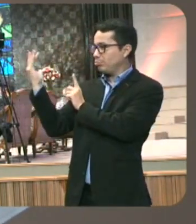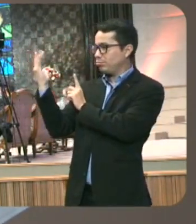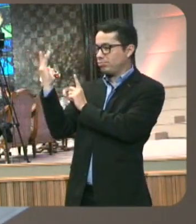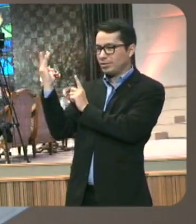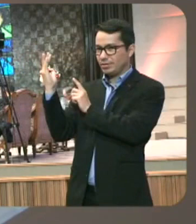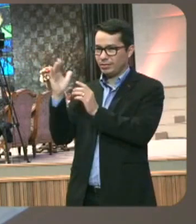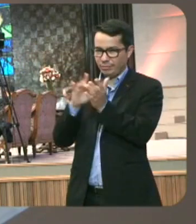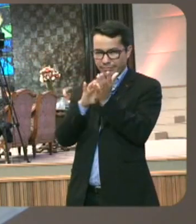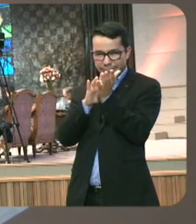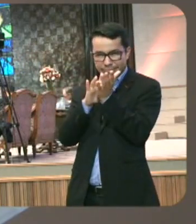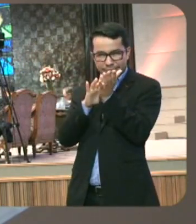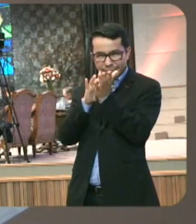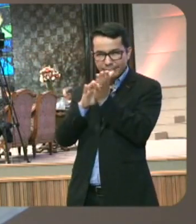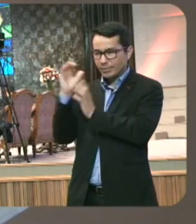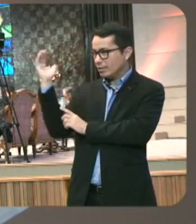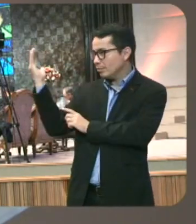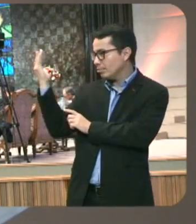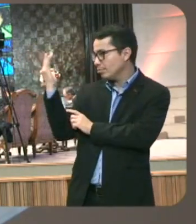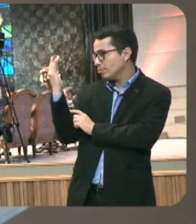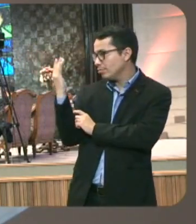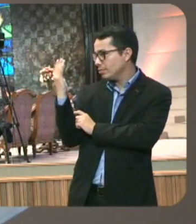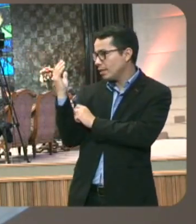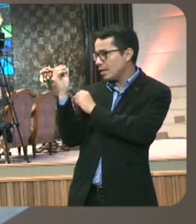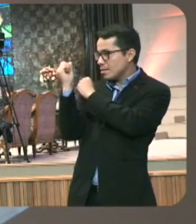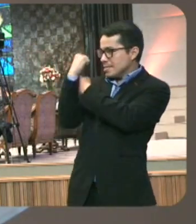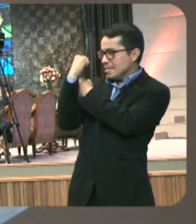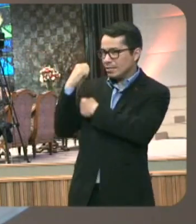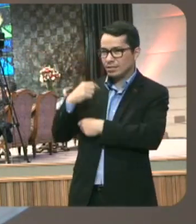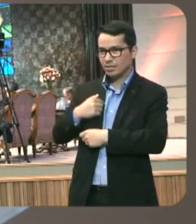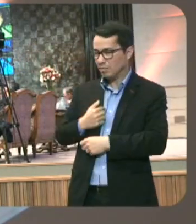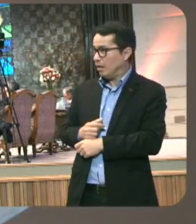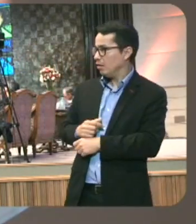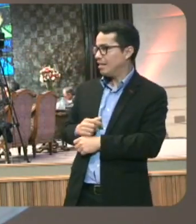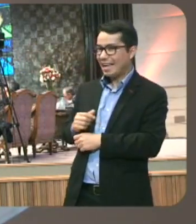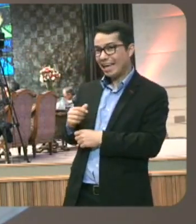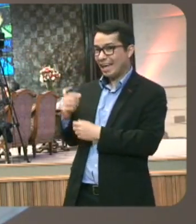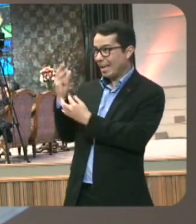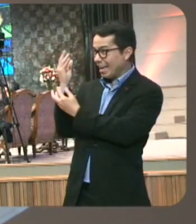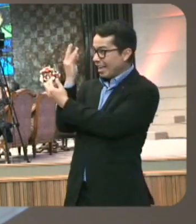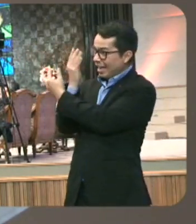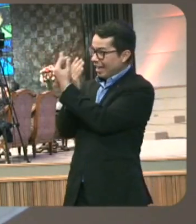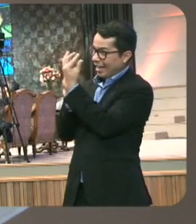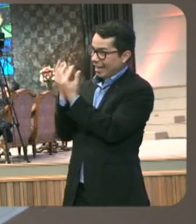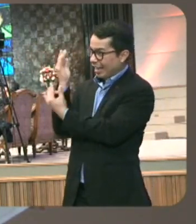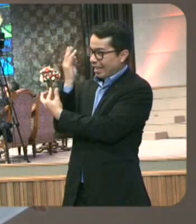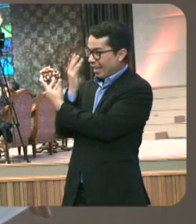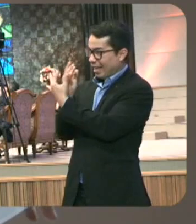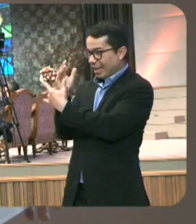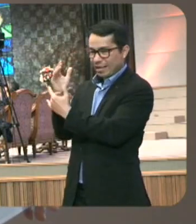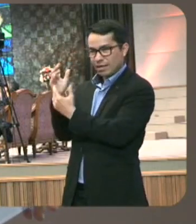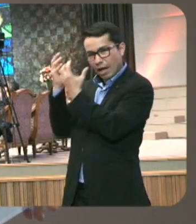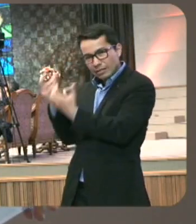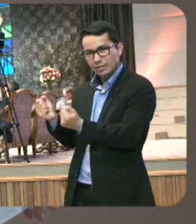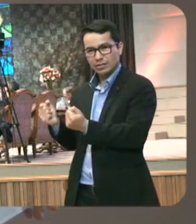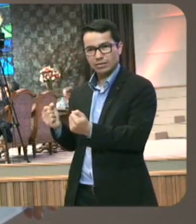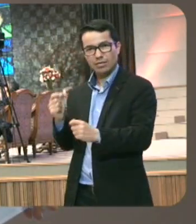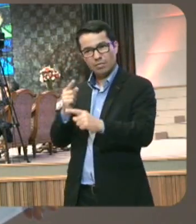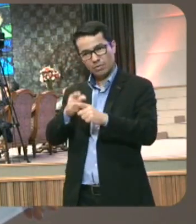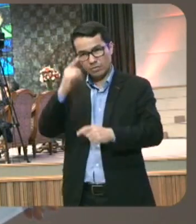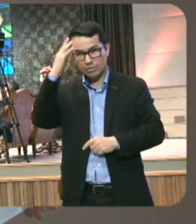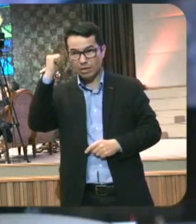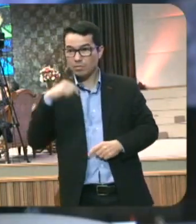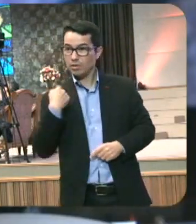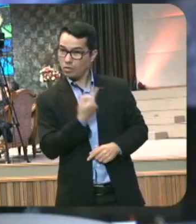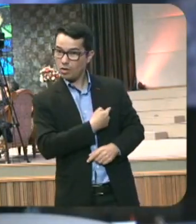só usar as habilidades humanas que nós temos. E aí,